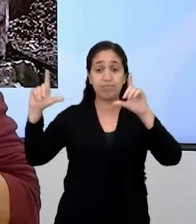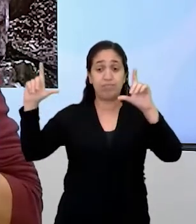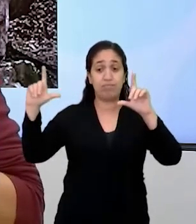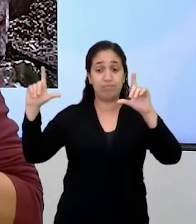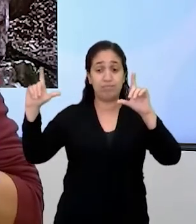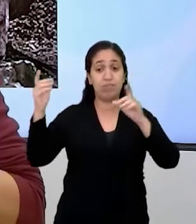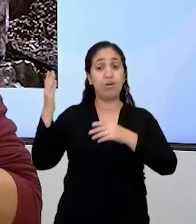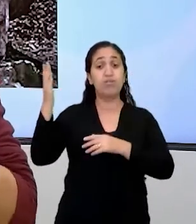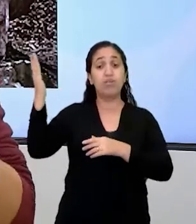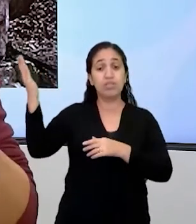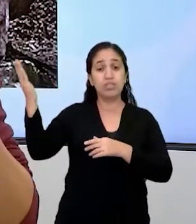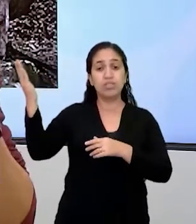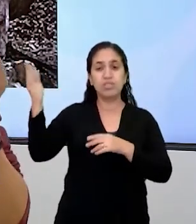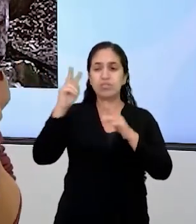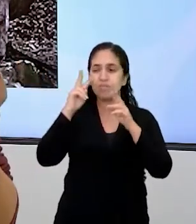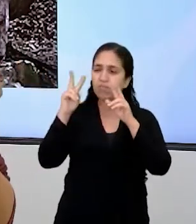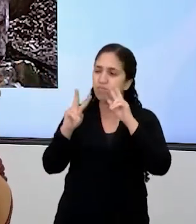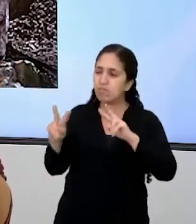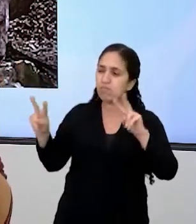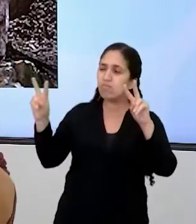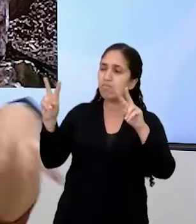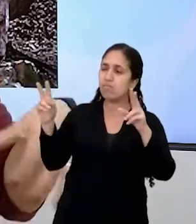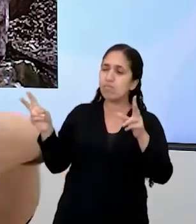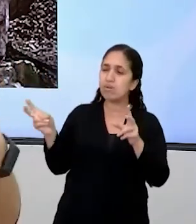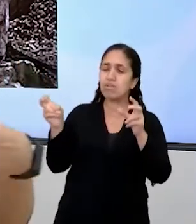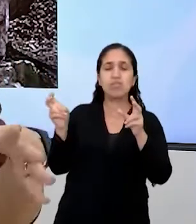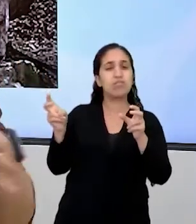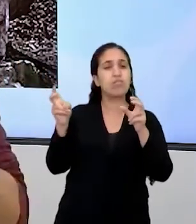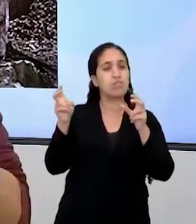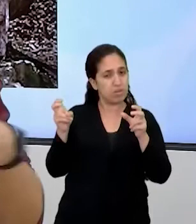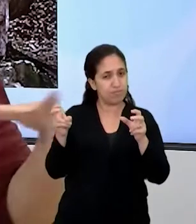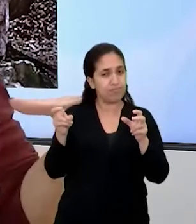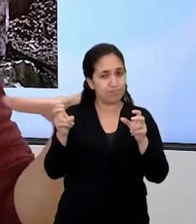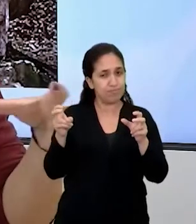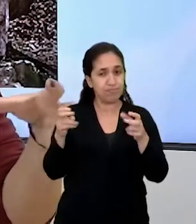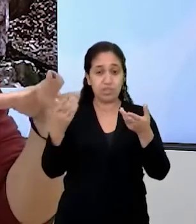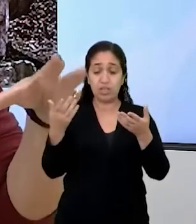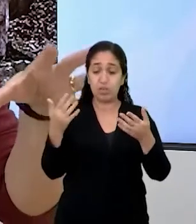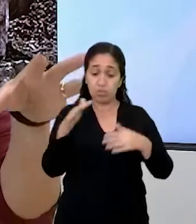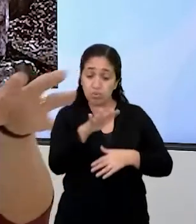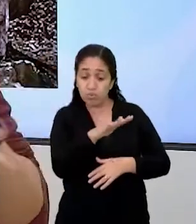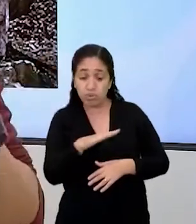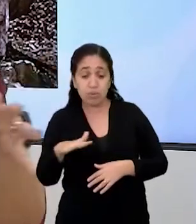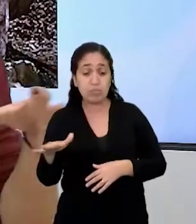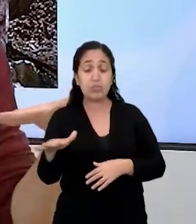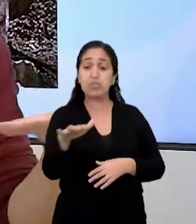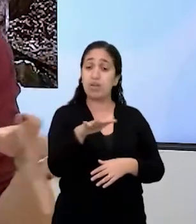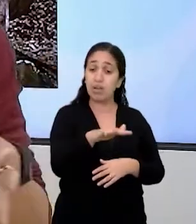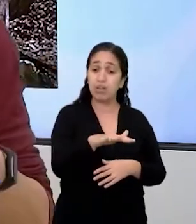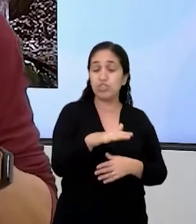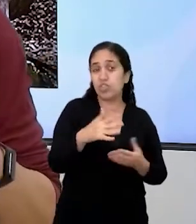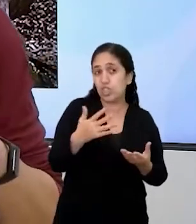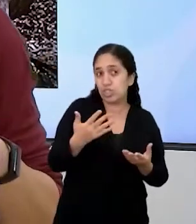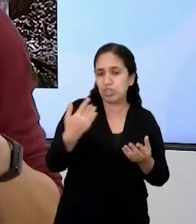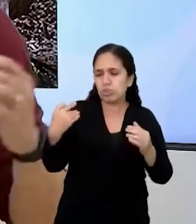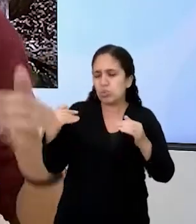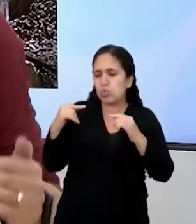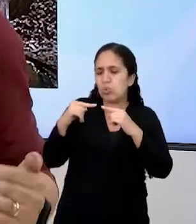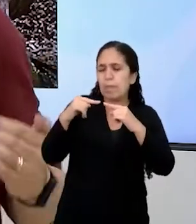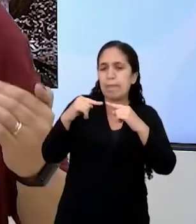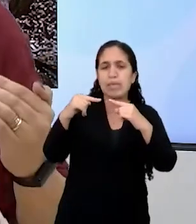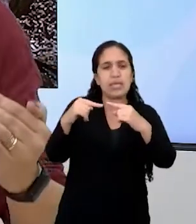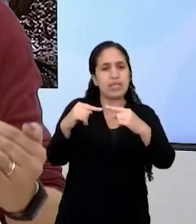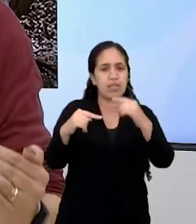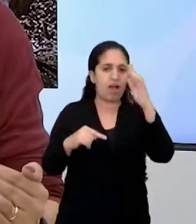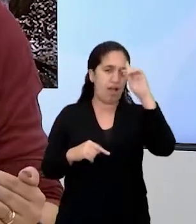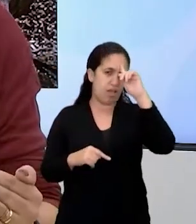vocês tivessem essa visão aí do que quando a gente fala de um ambiente em que ele seja propício para a